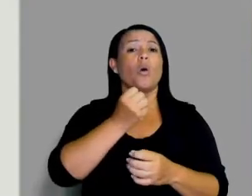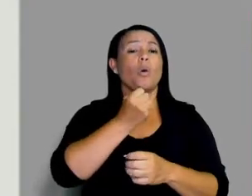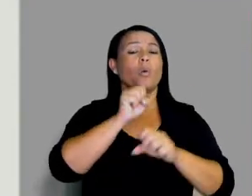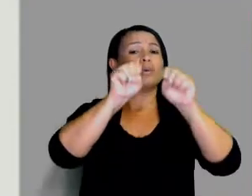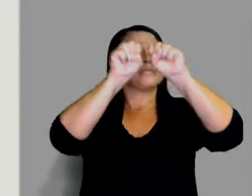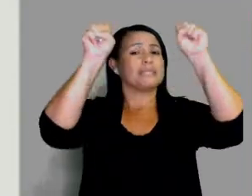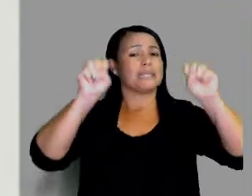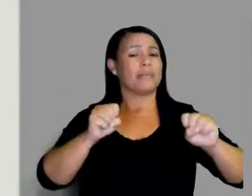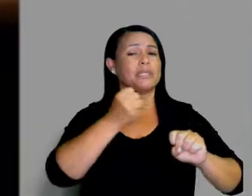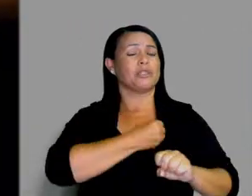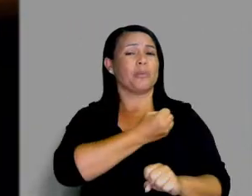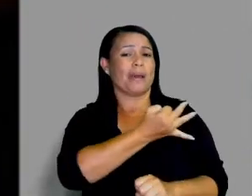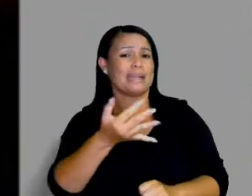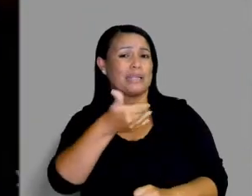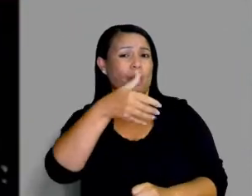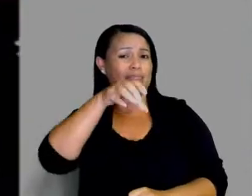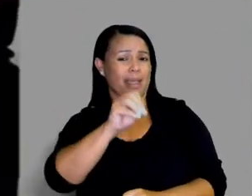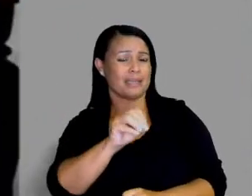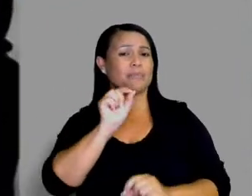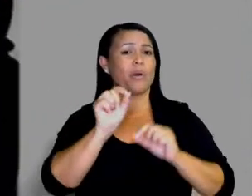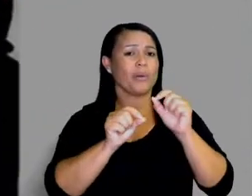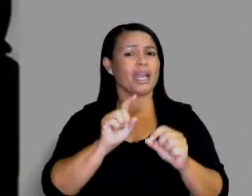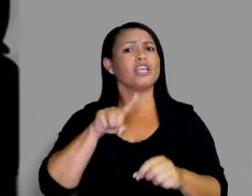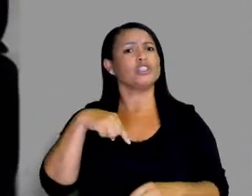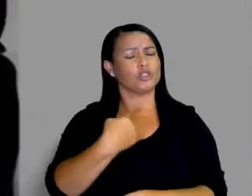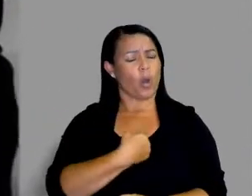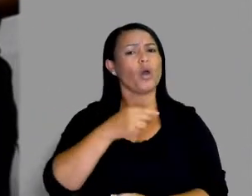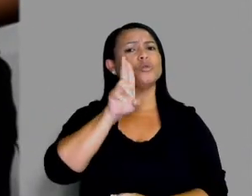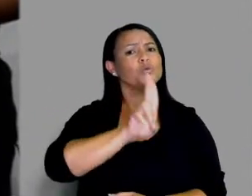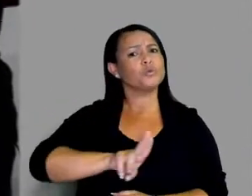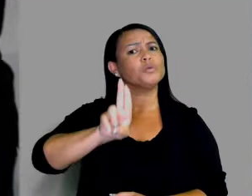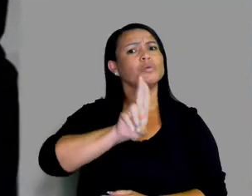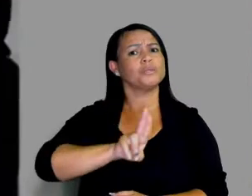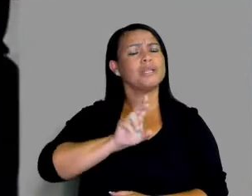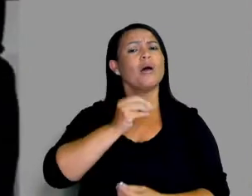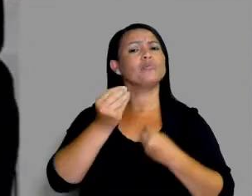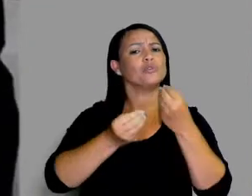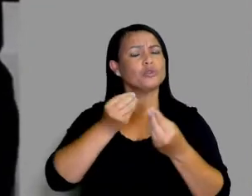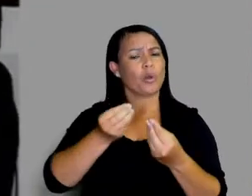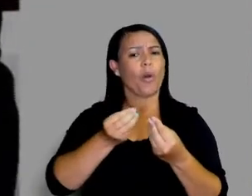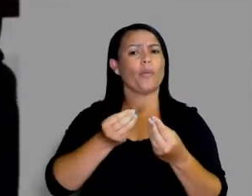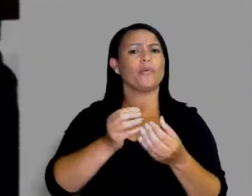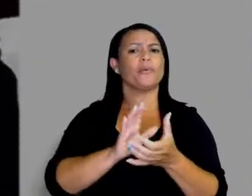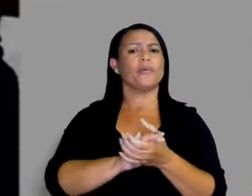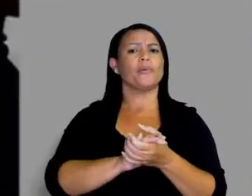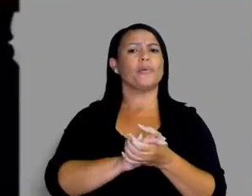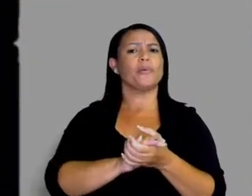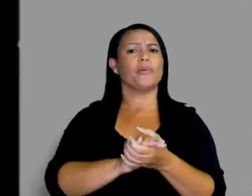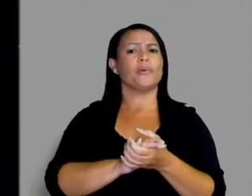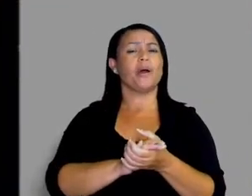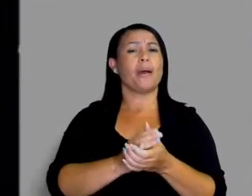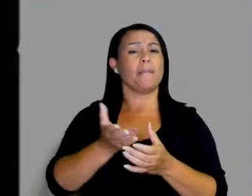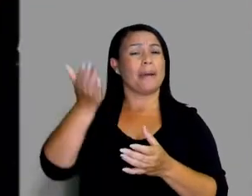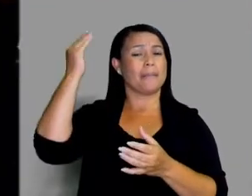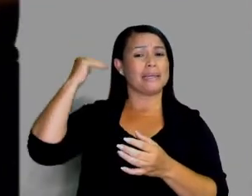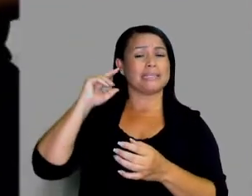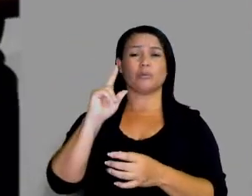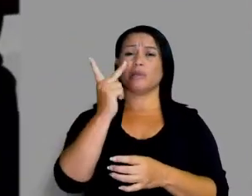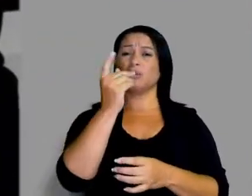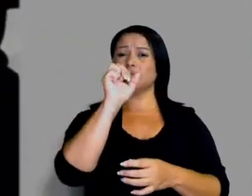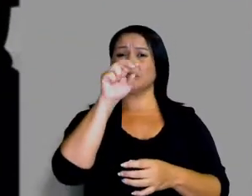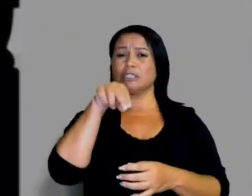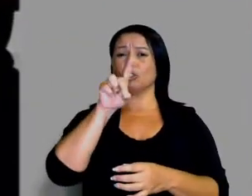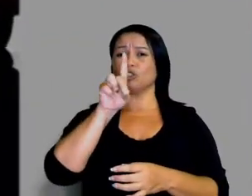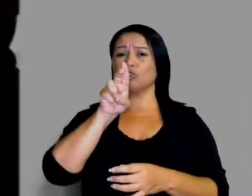de numeração decimal é o sistema de numeração que nós usamos. Ele foi concebido pelos hindus